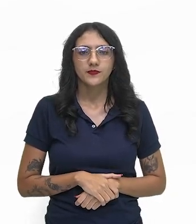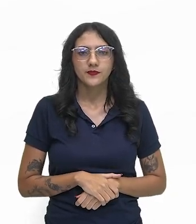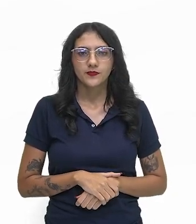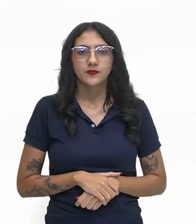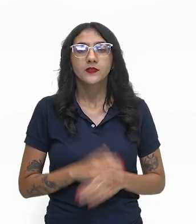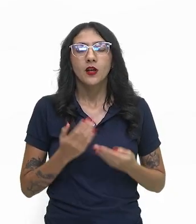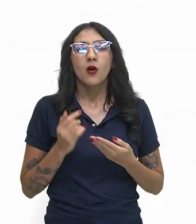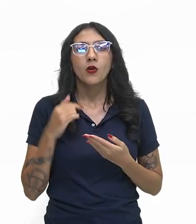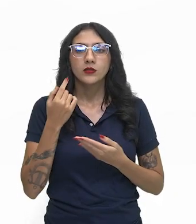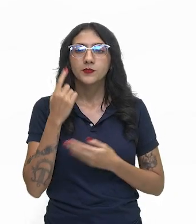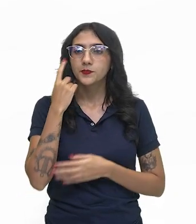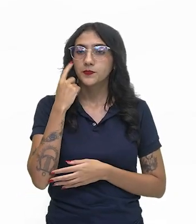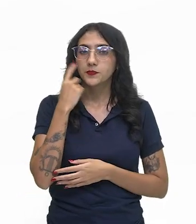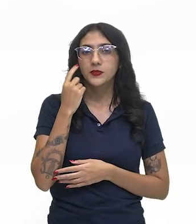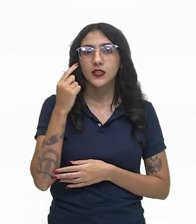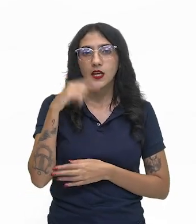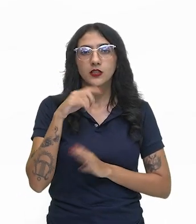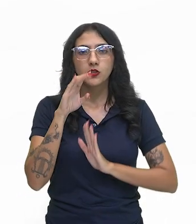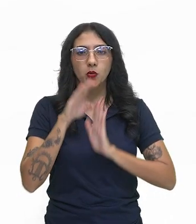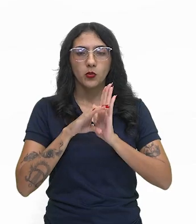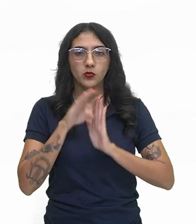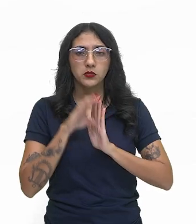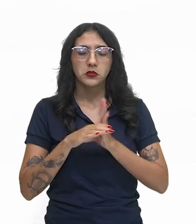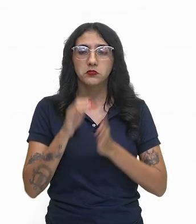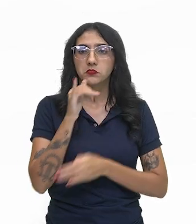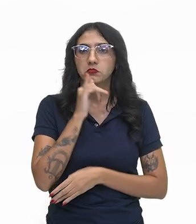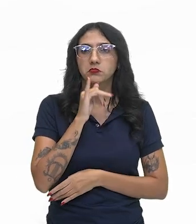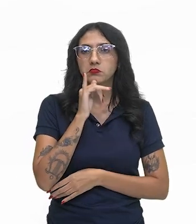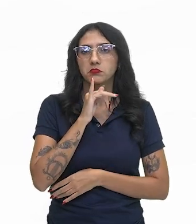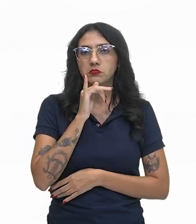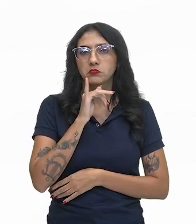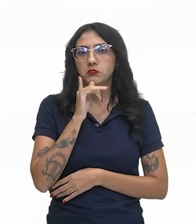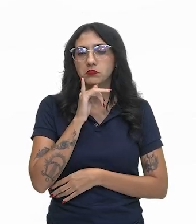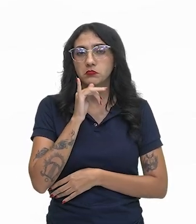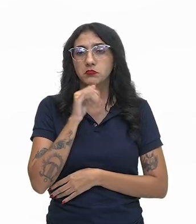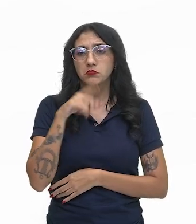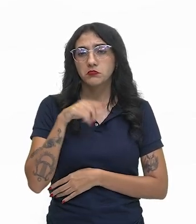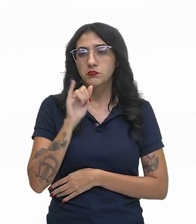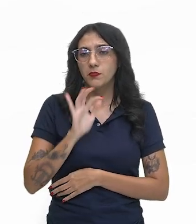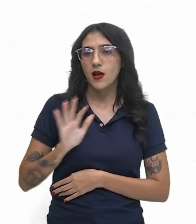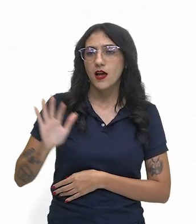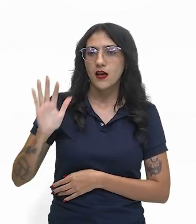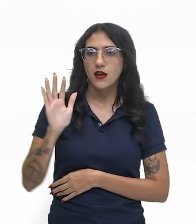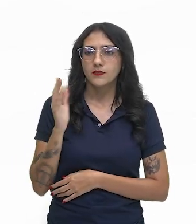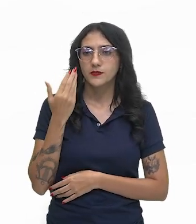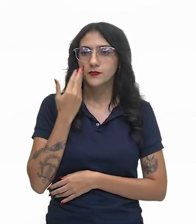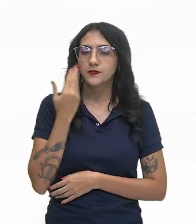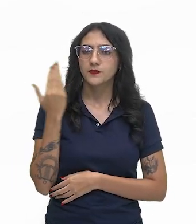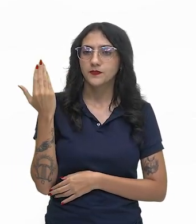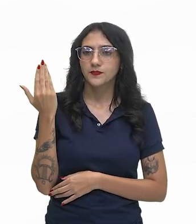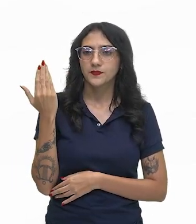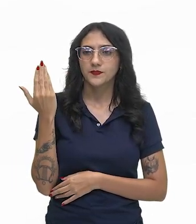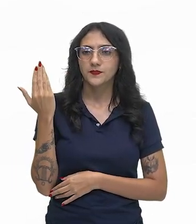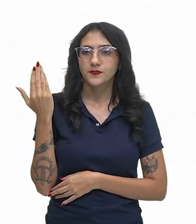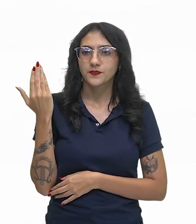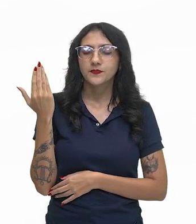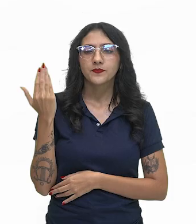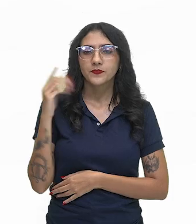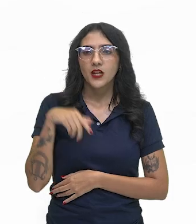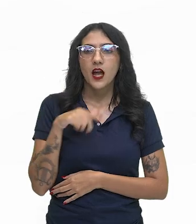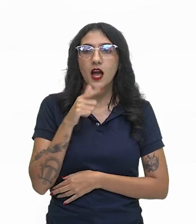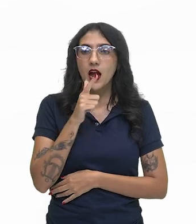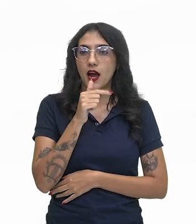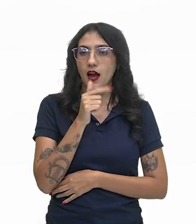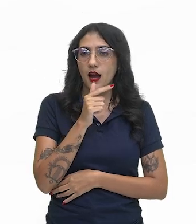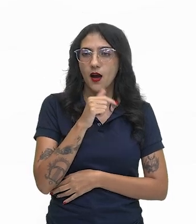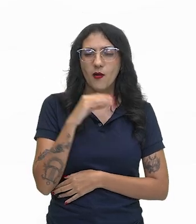térmica, nós temos aí o exemplo que nos mostra nessa imagem. Percebam aí que a água